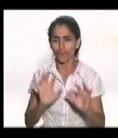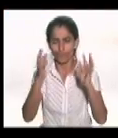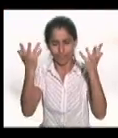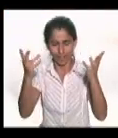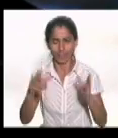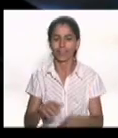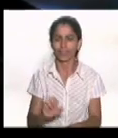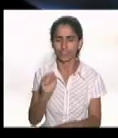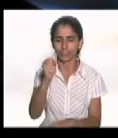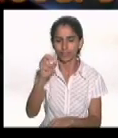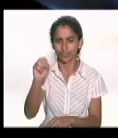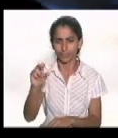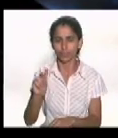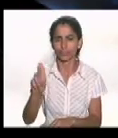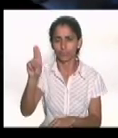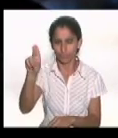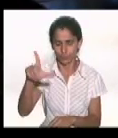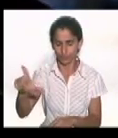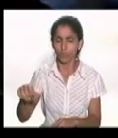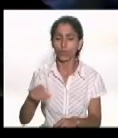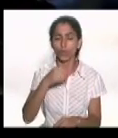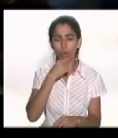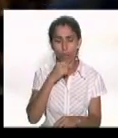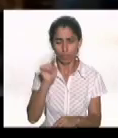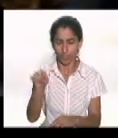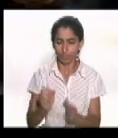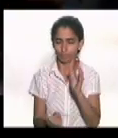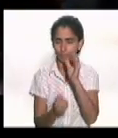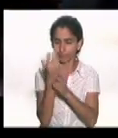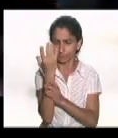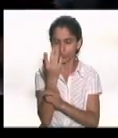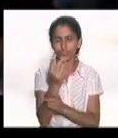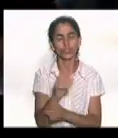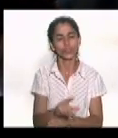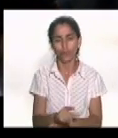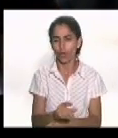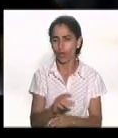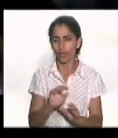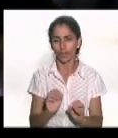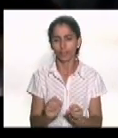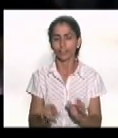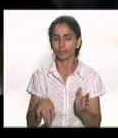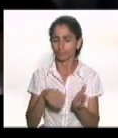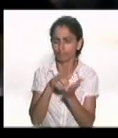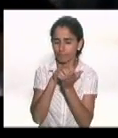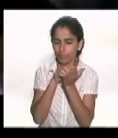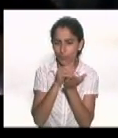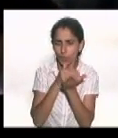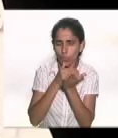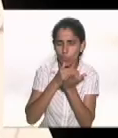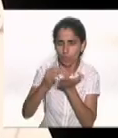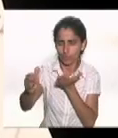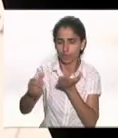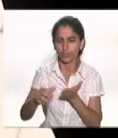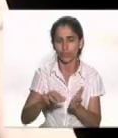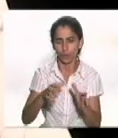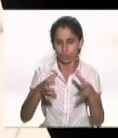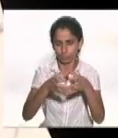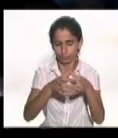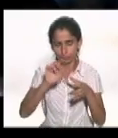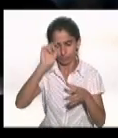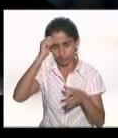soul. Foi ele que criou essa força. A minha criolinha, adoro essa mulher. O primeiro pontapé desse movimento